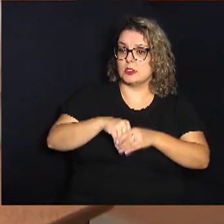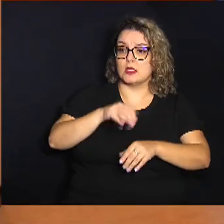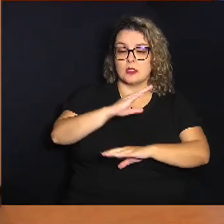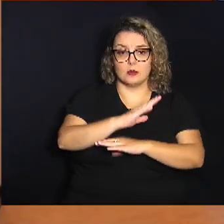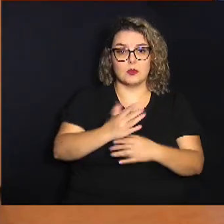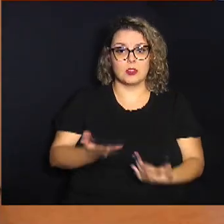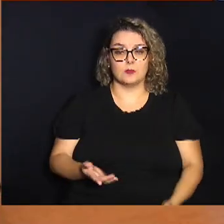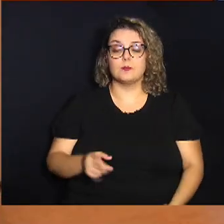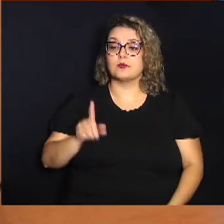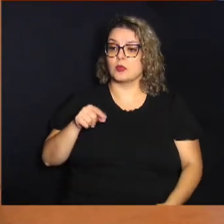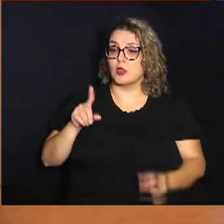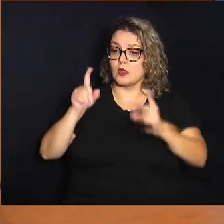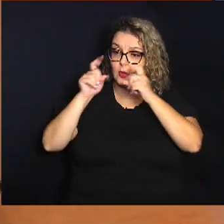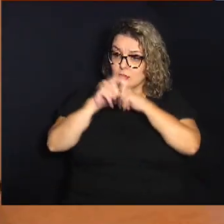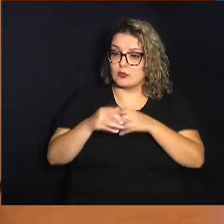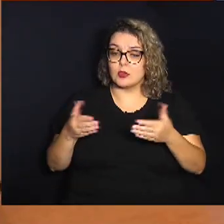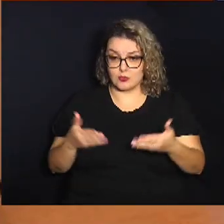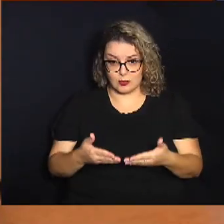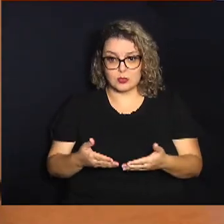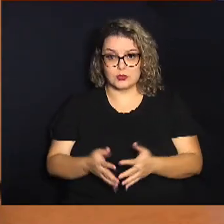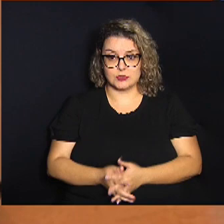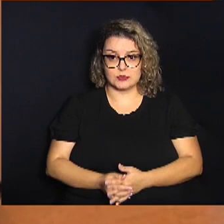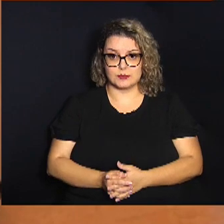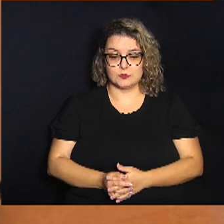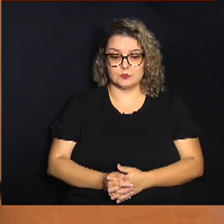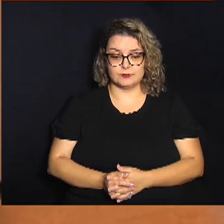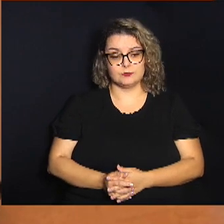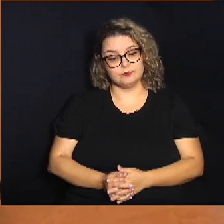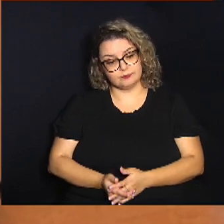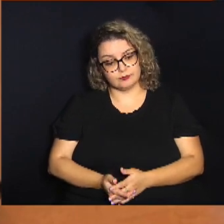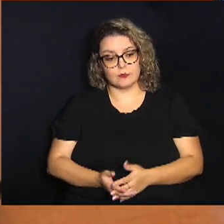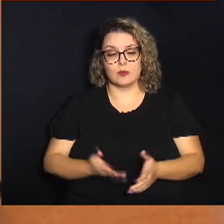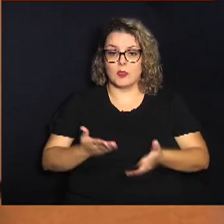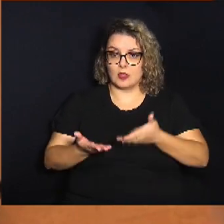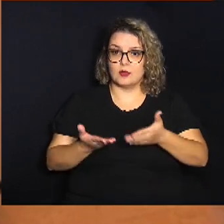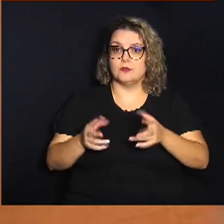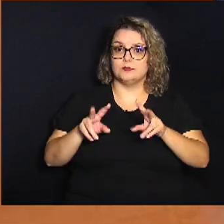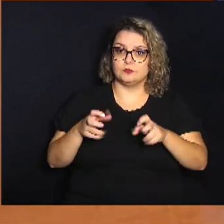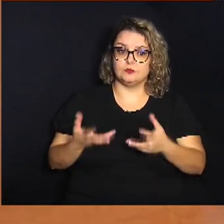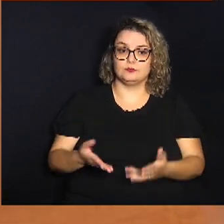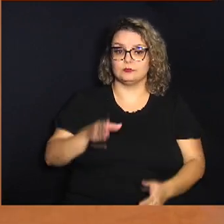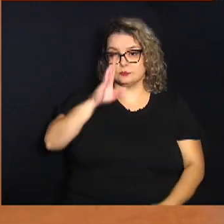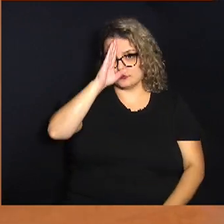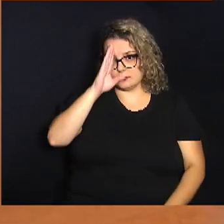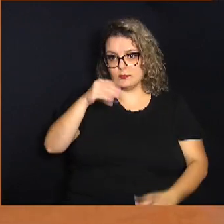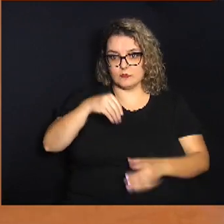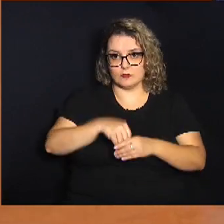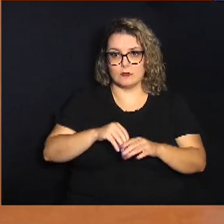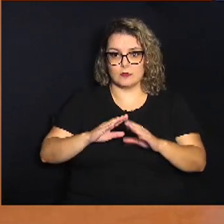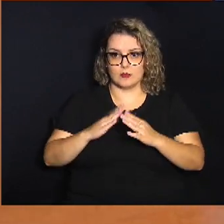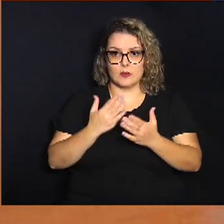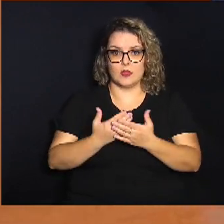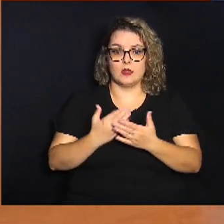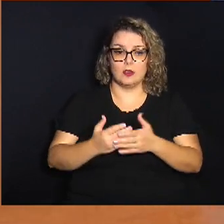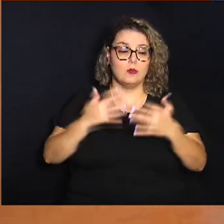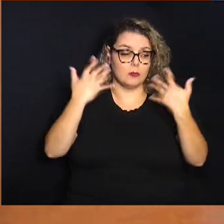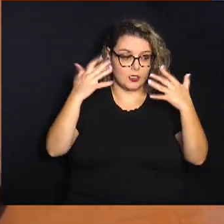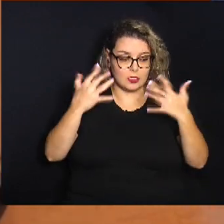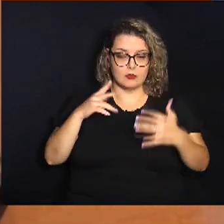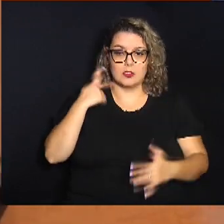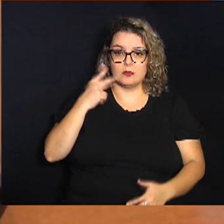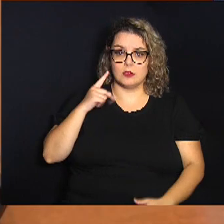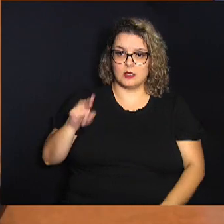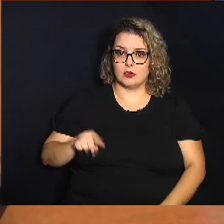que é um desafio hoje em dia a gente tratar desse assunto principalmente nas escolas. Então parabéns vereador,